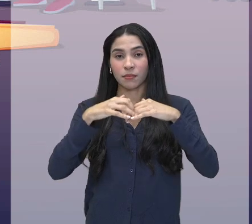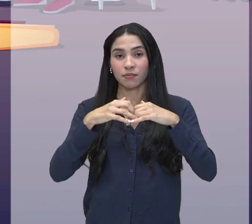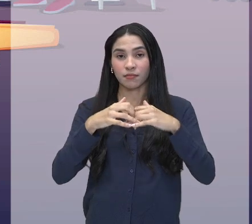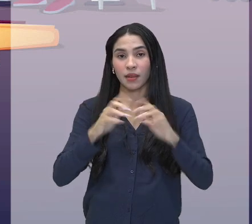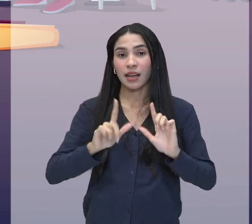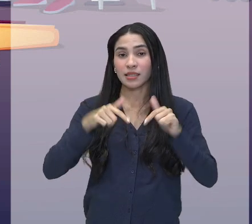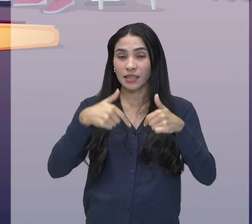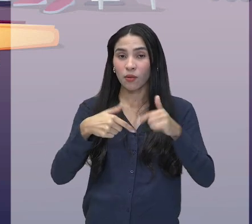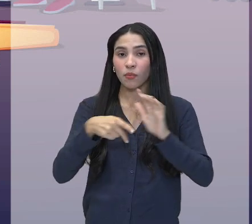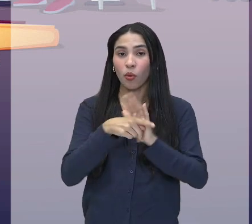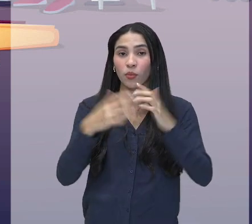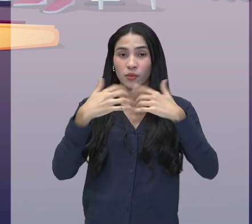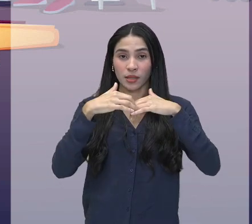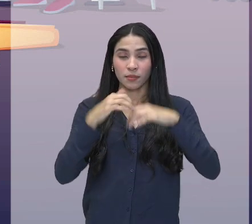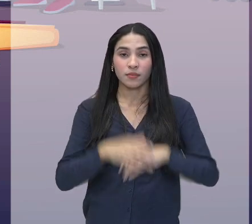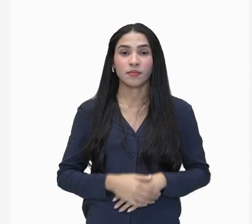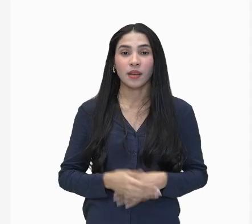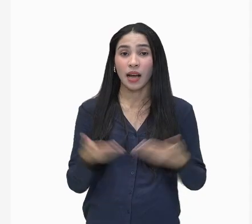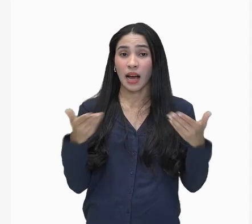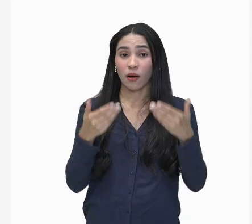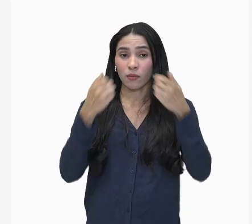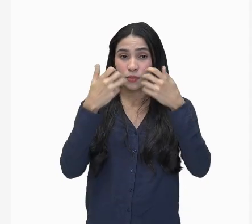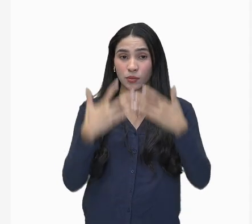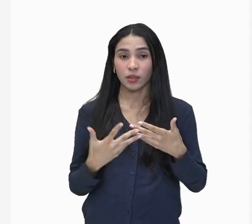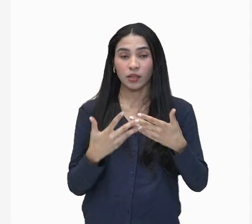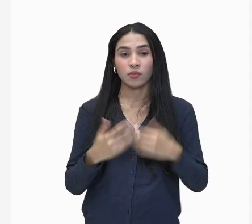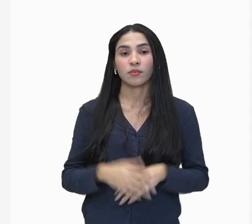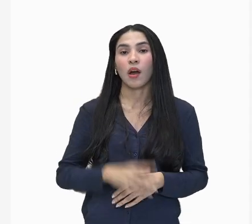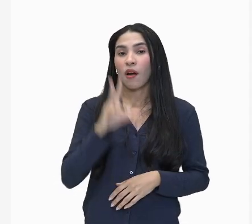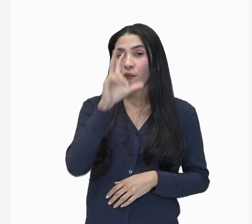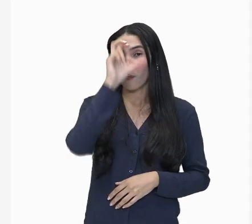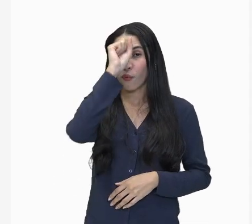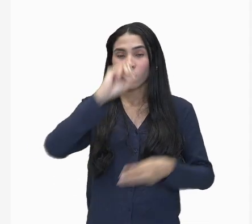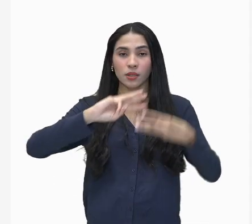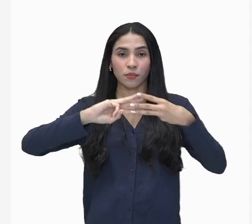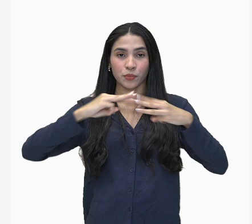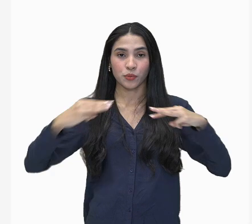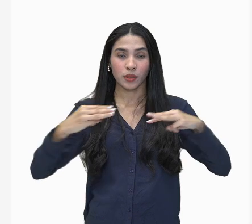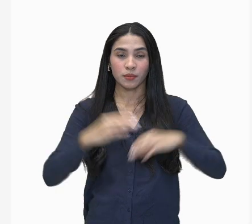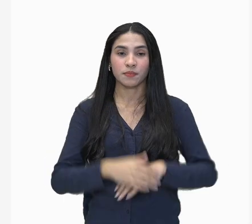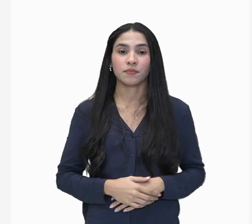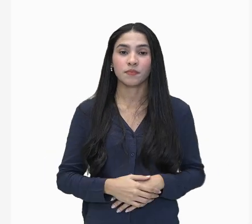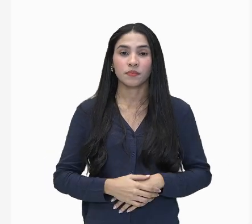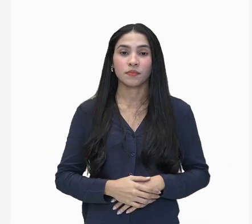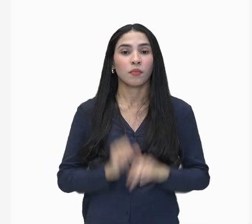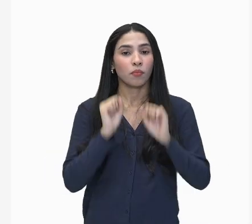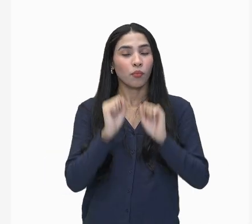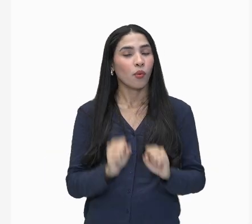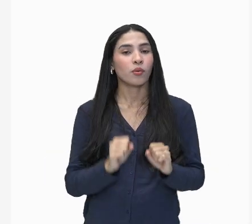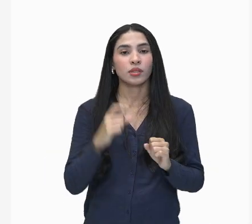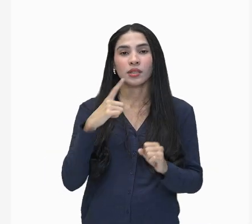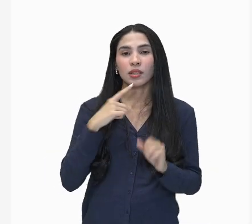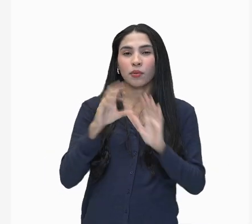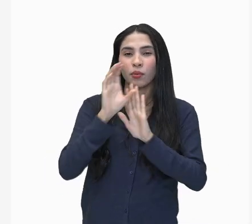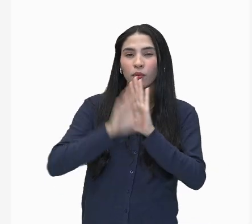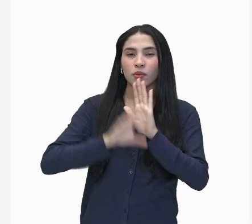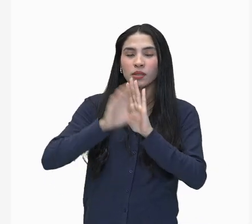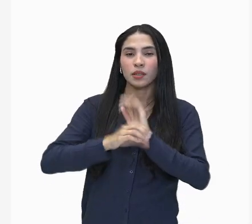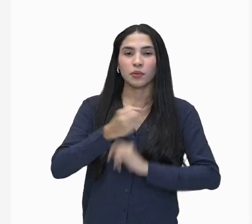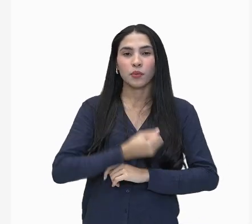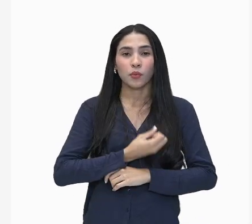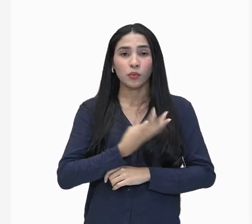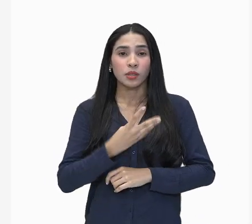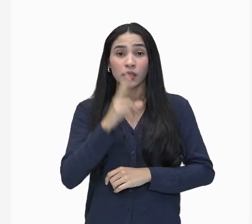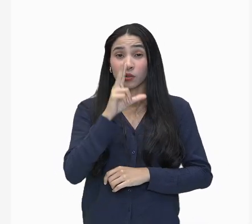cérebro. Agora, falando sobre força muscular, vamos ver aqui que a força muscular ela pode ser definida como quantidade de tensão